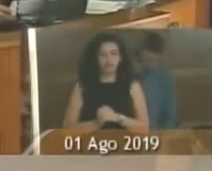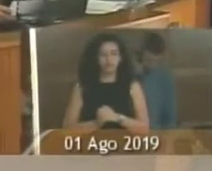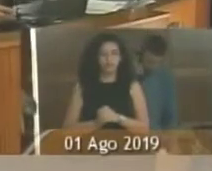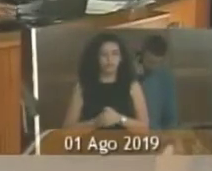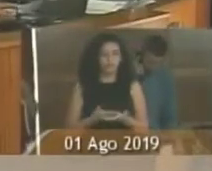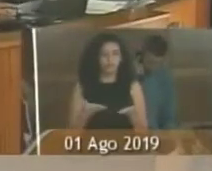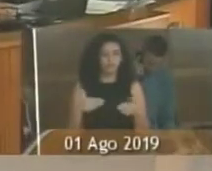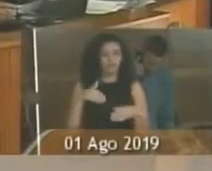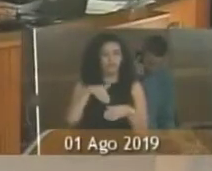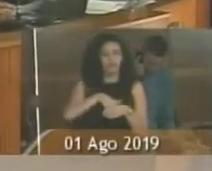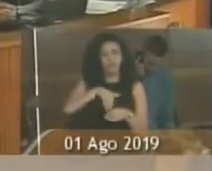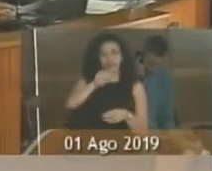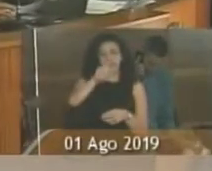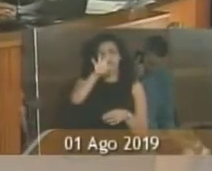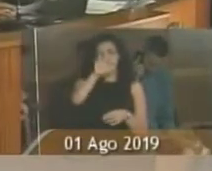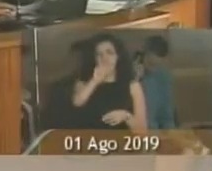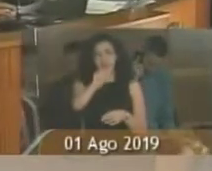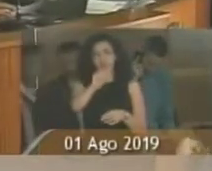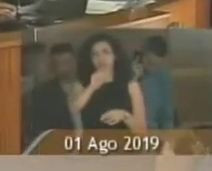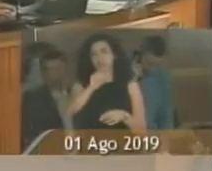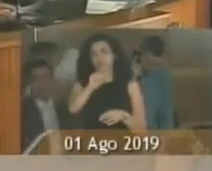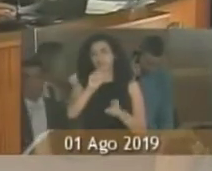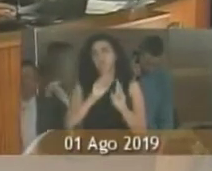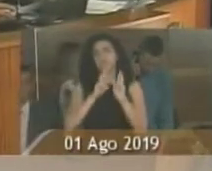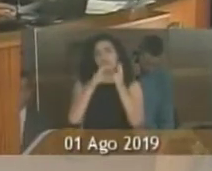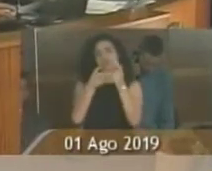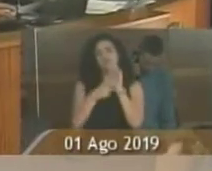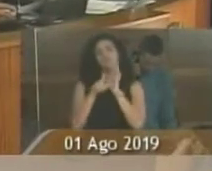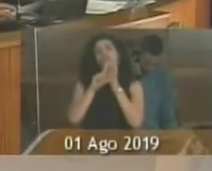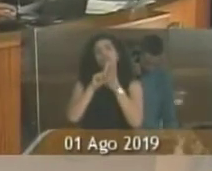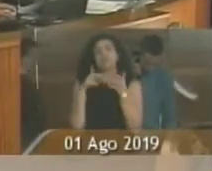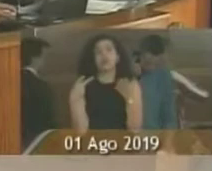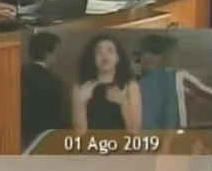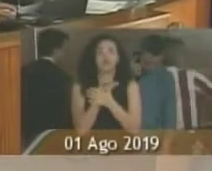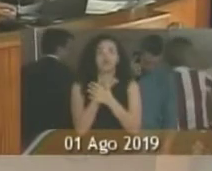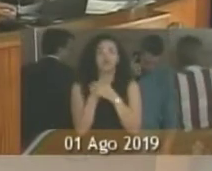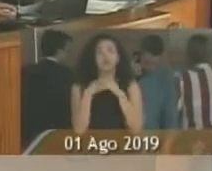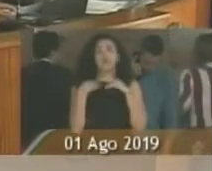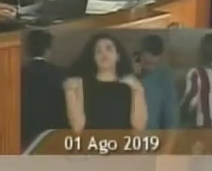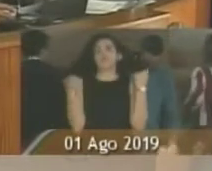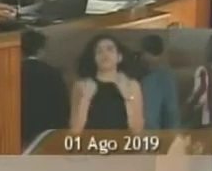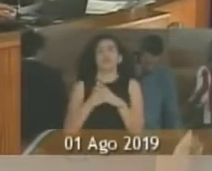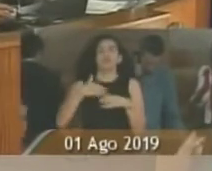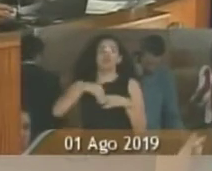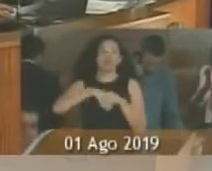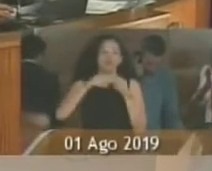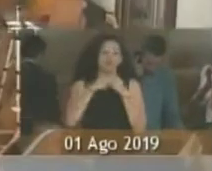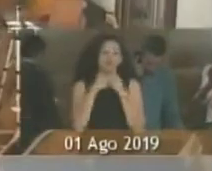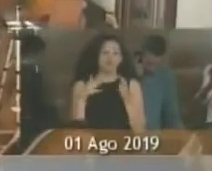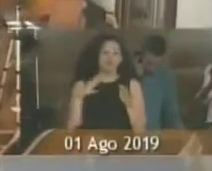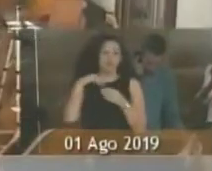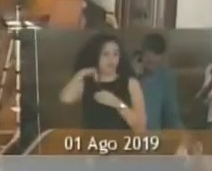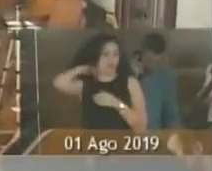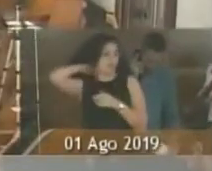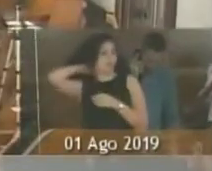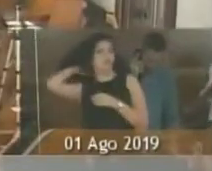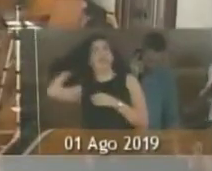Colocar aqui em votação aprovação ou não da ata ora lida. Votação aberta.